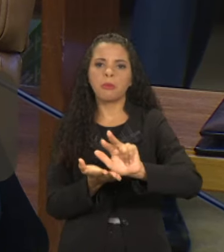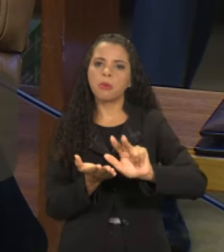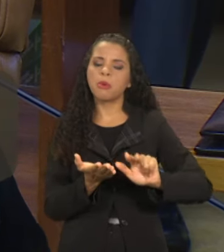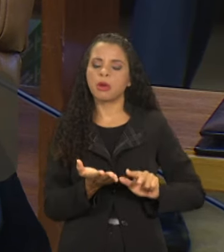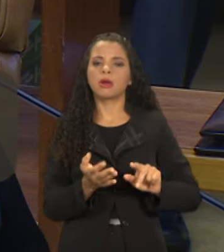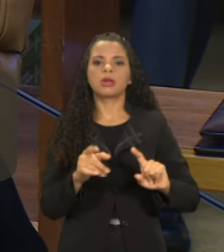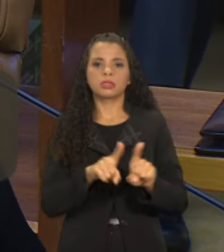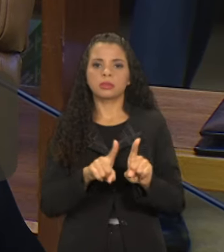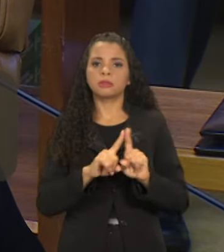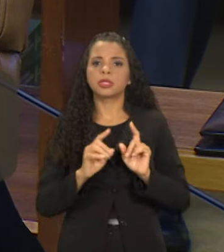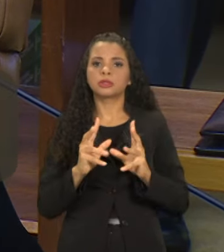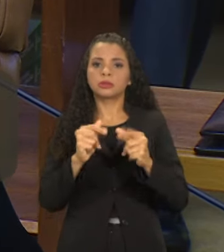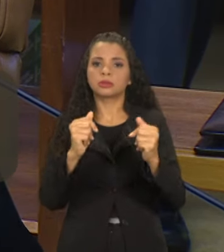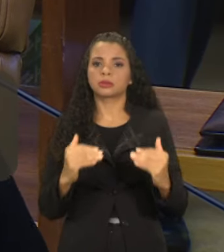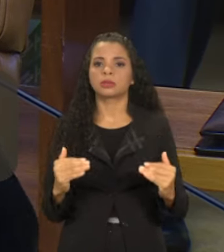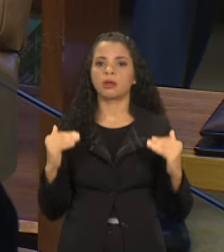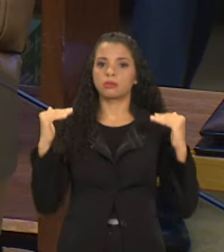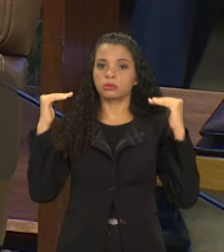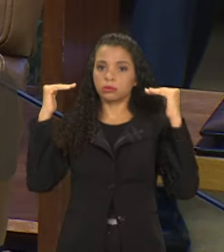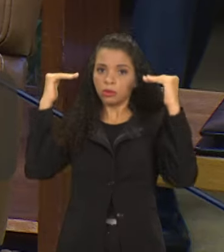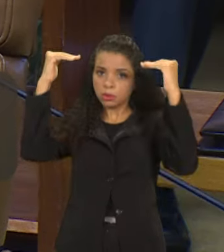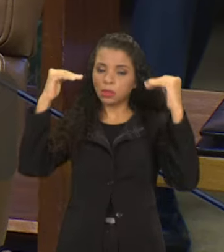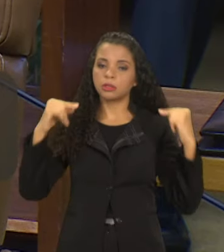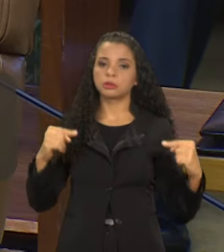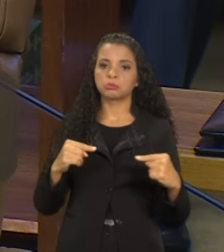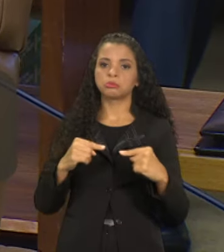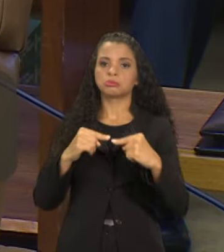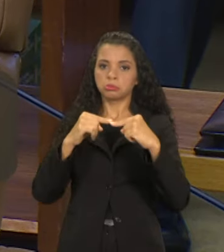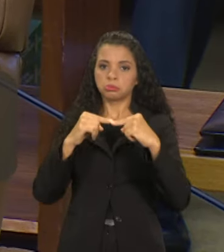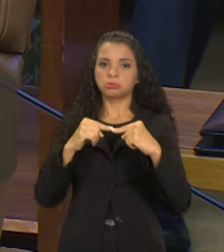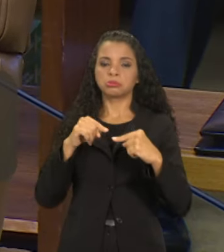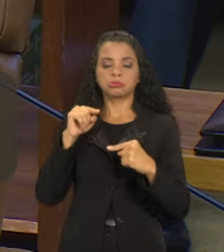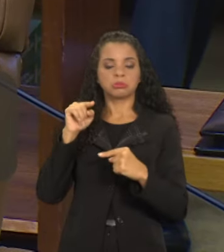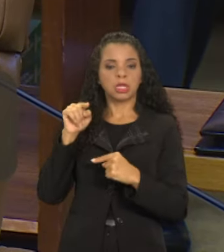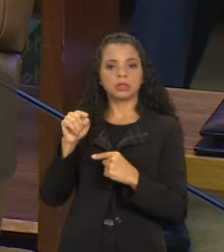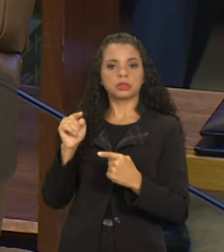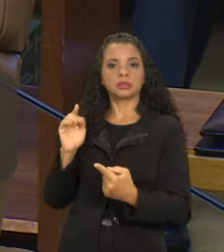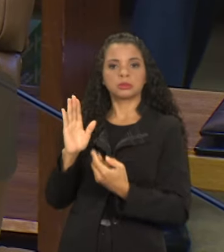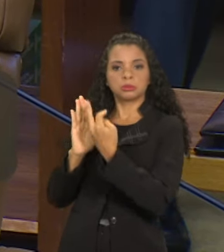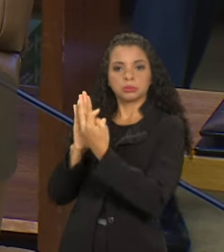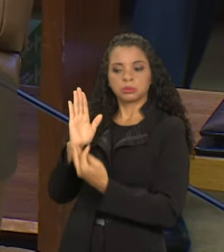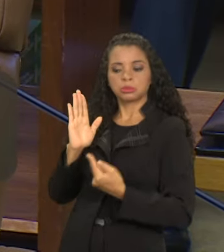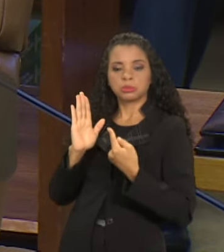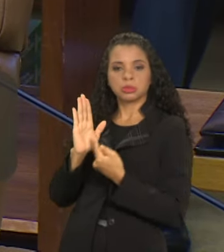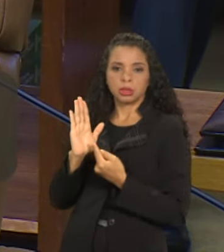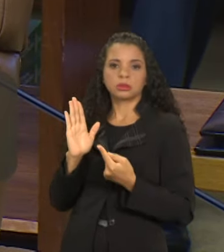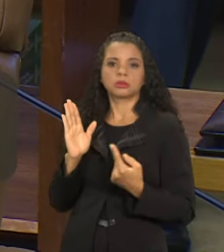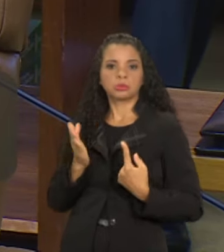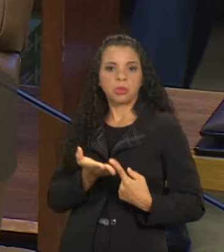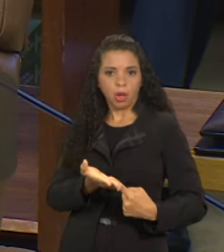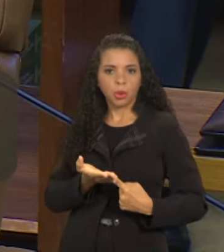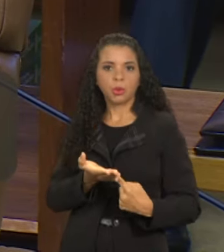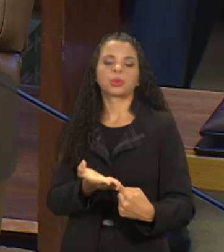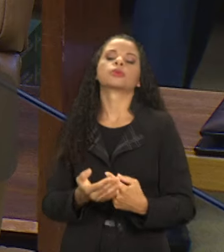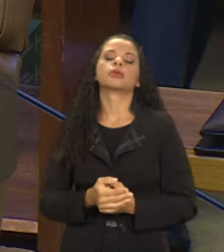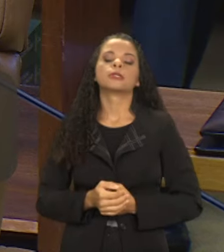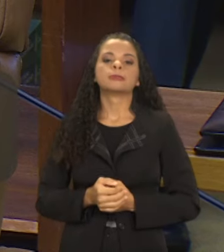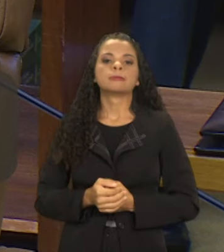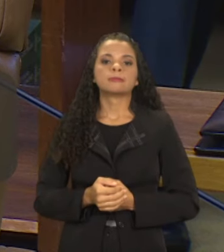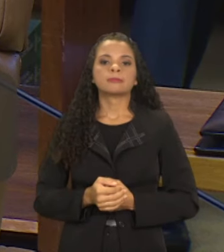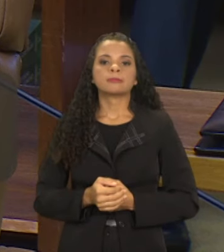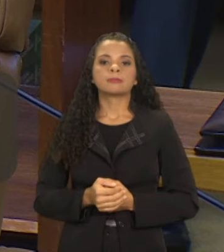e particulares envolvidos neste importantíssimo acordo. E registrar para fins históricos,